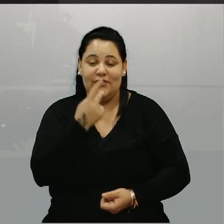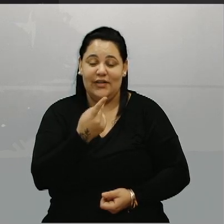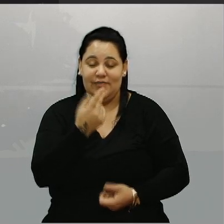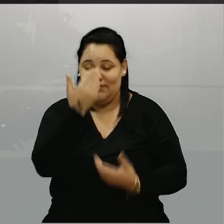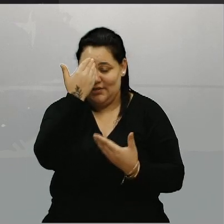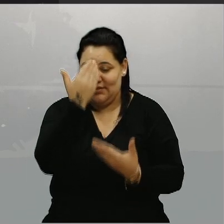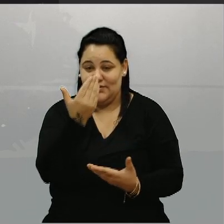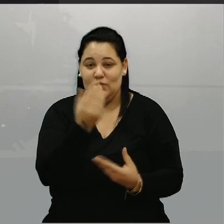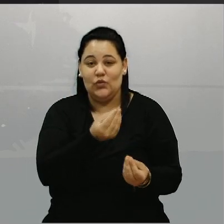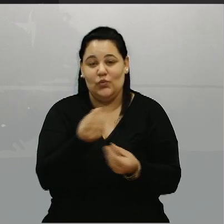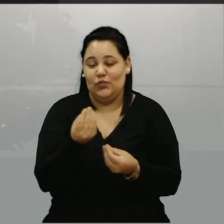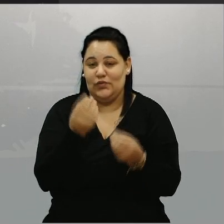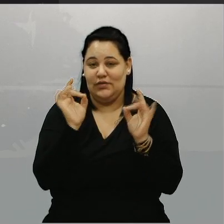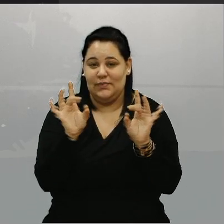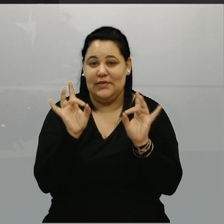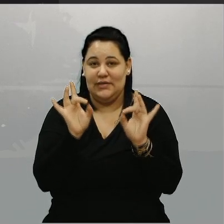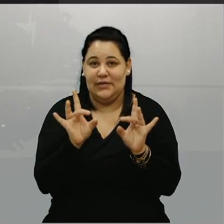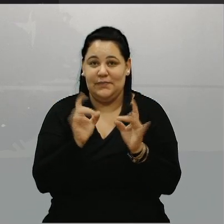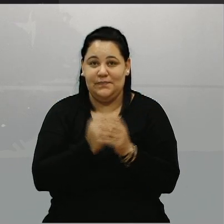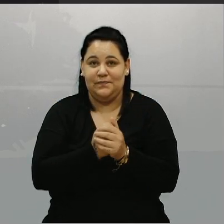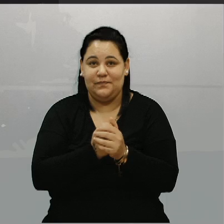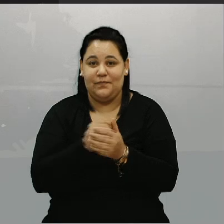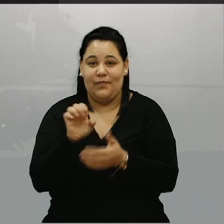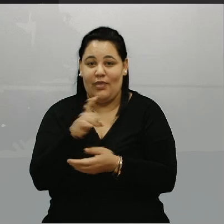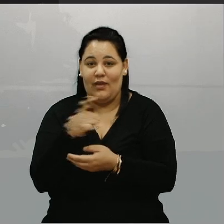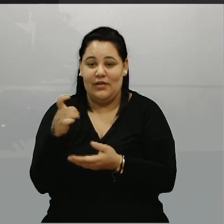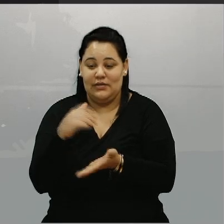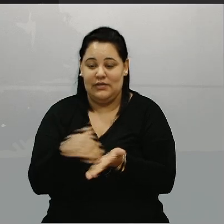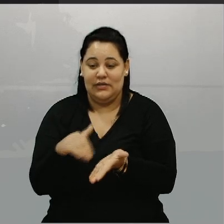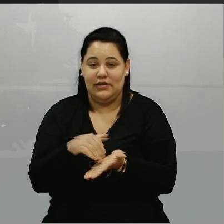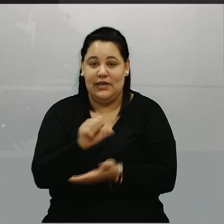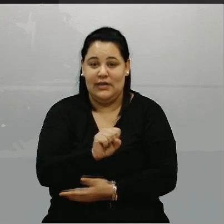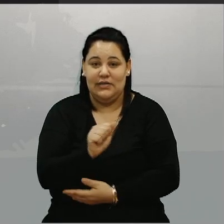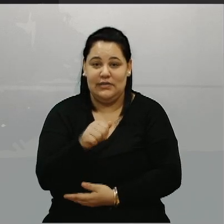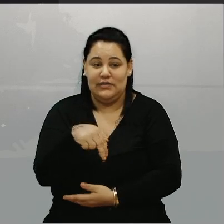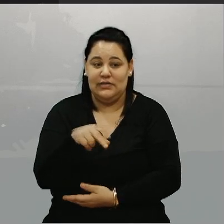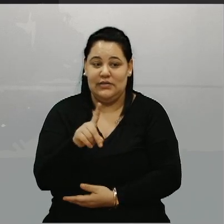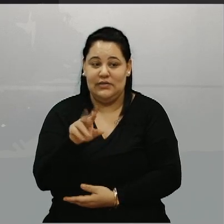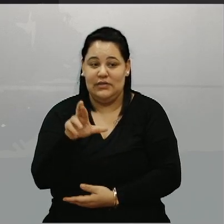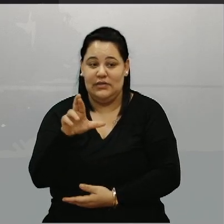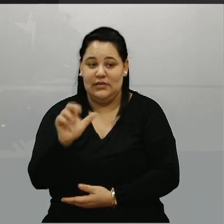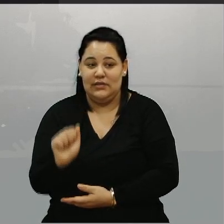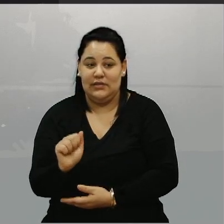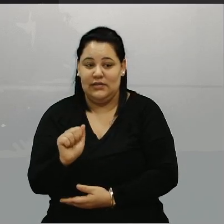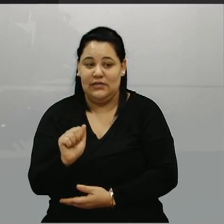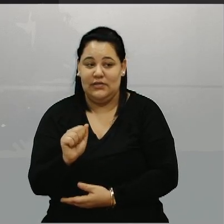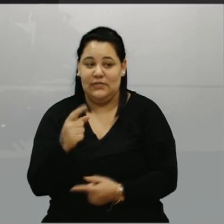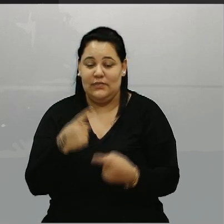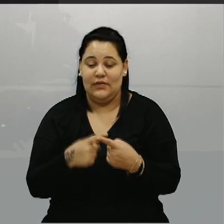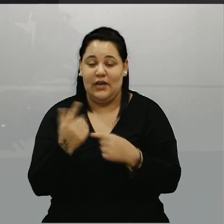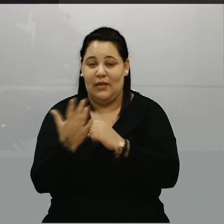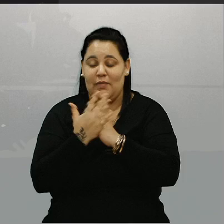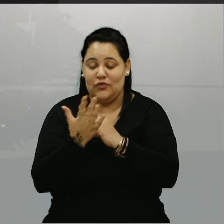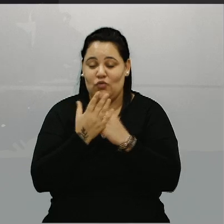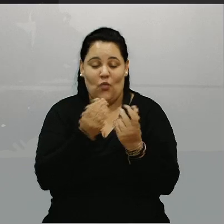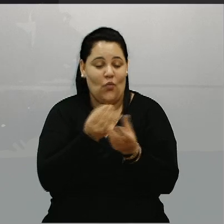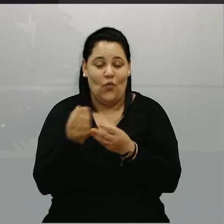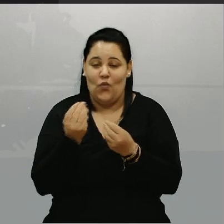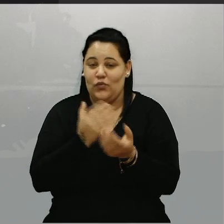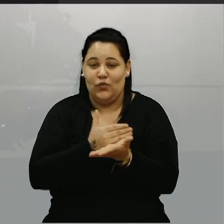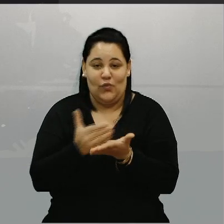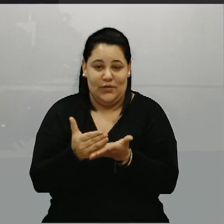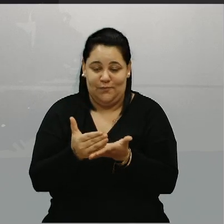agradecimento muito especial à ex-secretária da Educação, Sandra Negrini, porque foi ela que me ajudou muito no